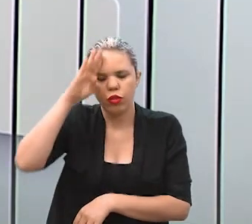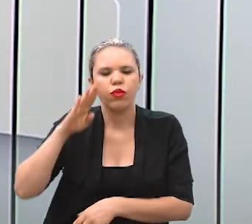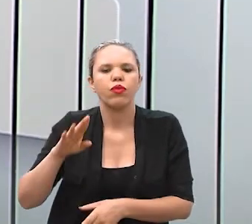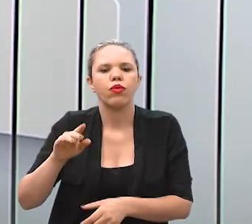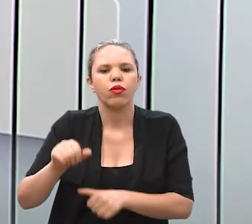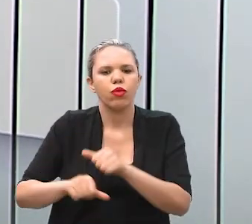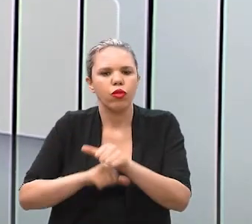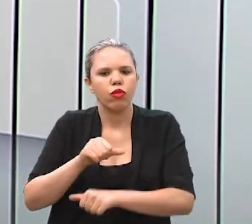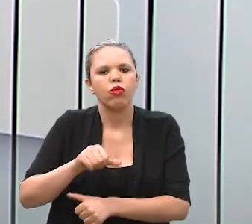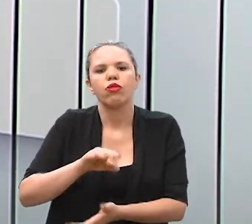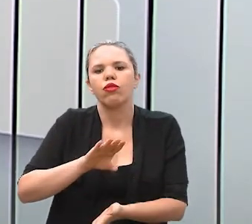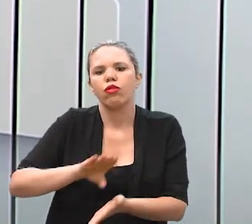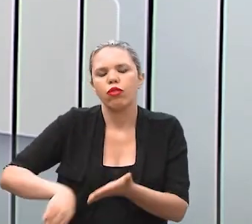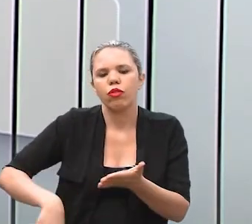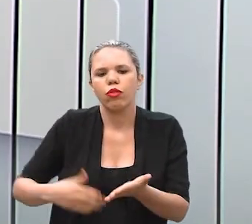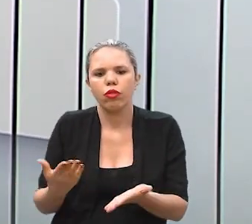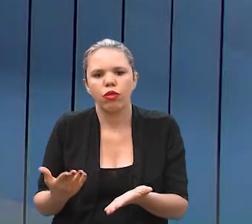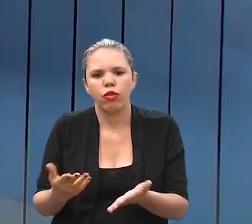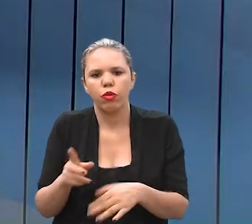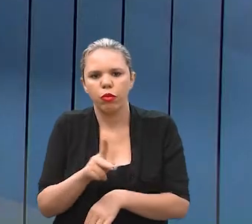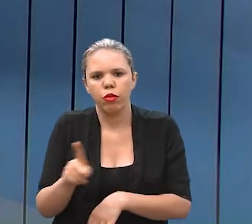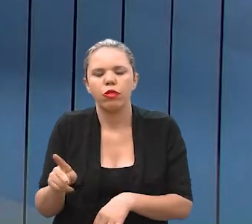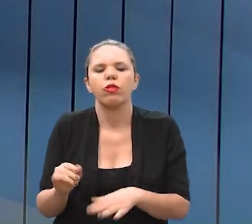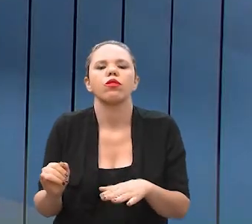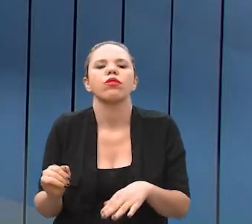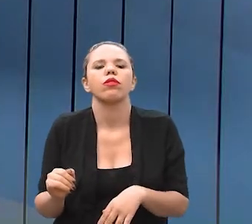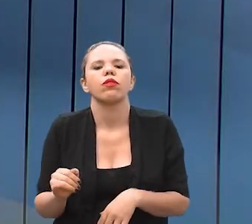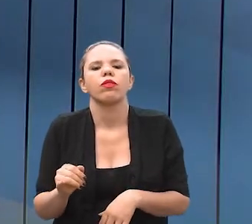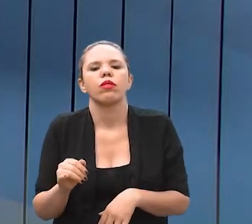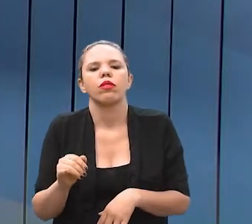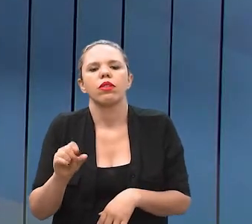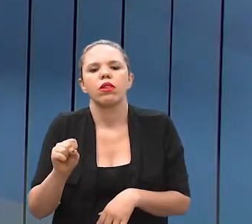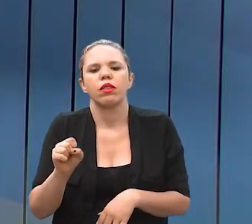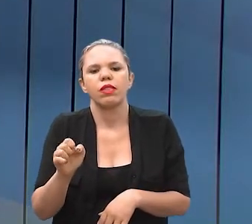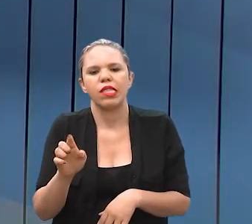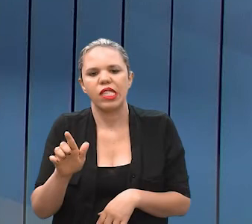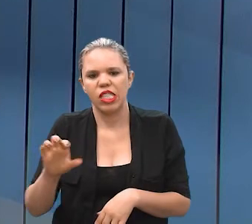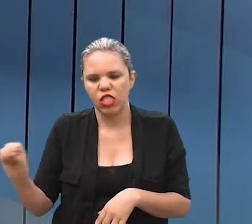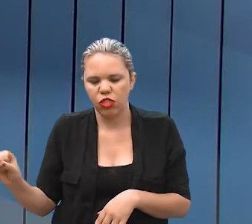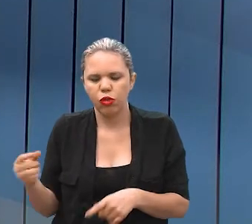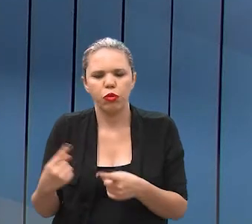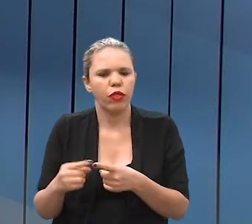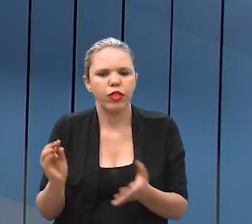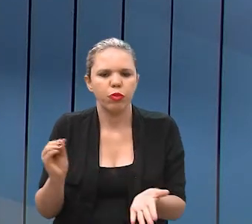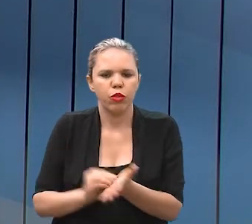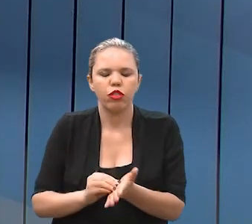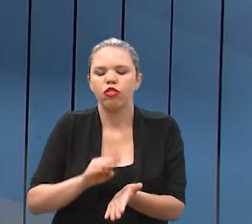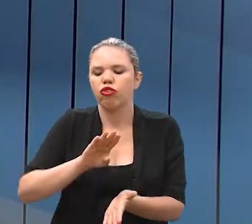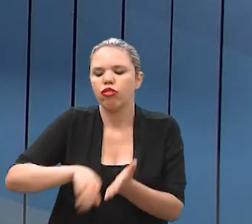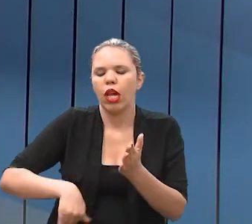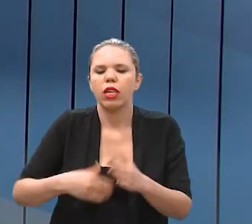presidente da Fundação Cultural Palmares, o Sérgio Camargo. Por que você protocolou essa moção?